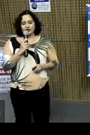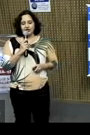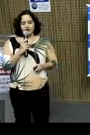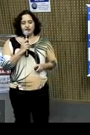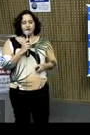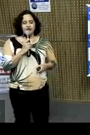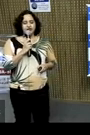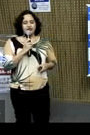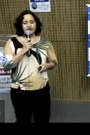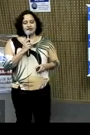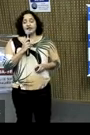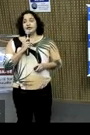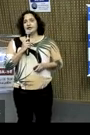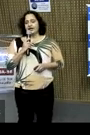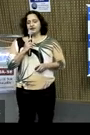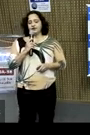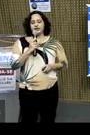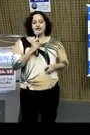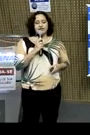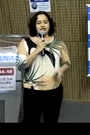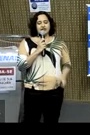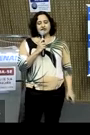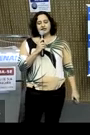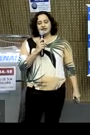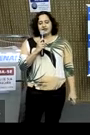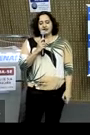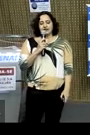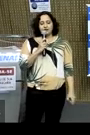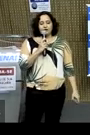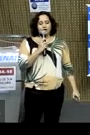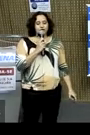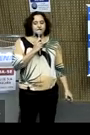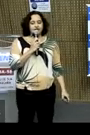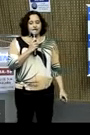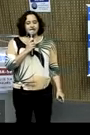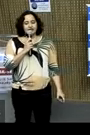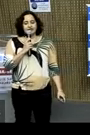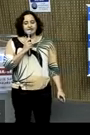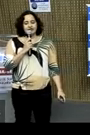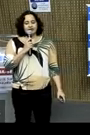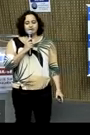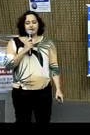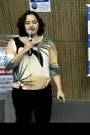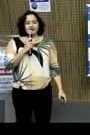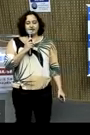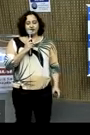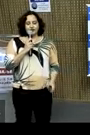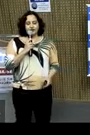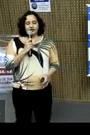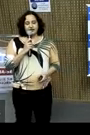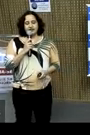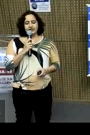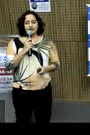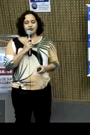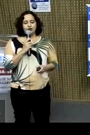aprovados 256, negados 76, devolvidos 130,